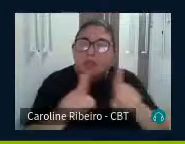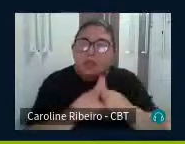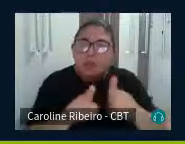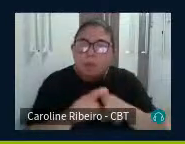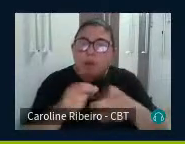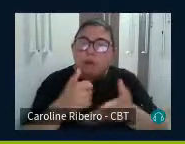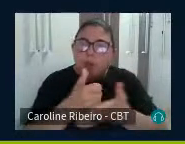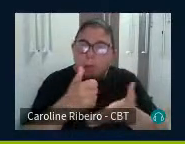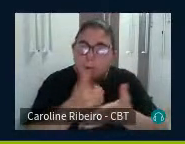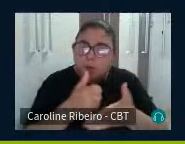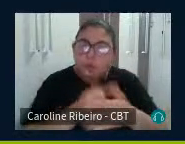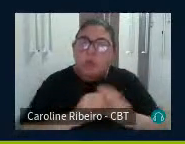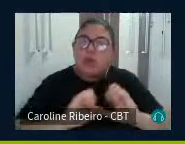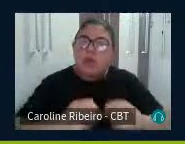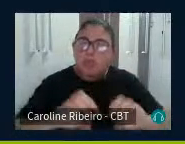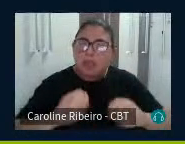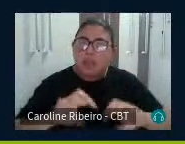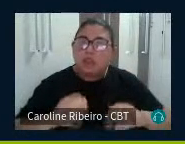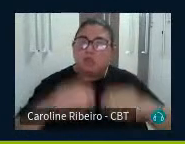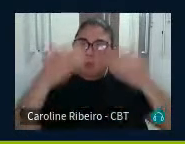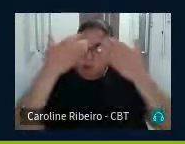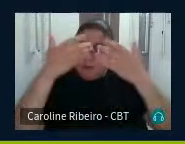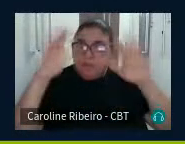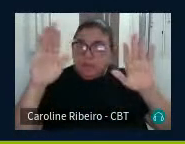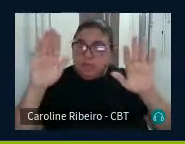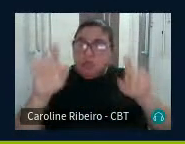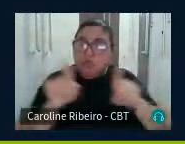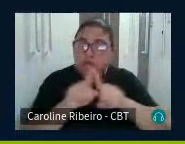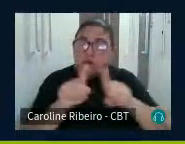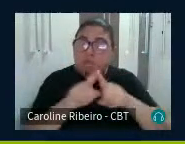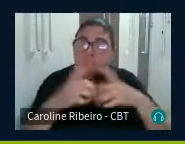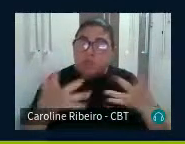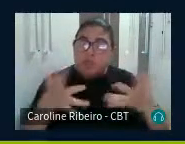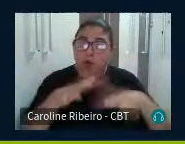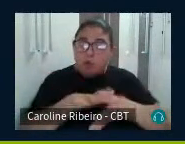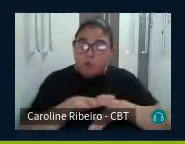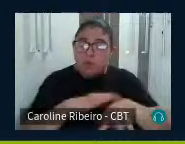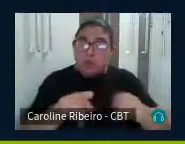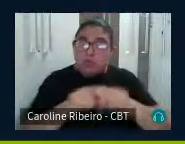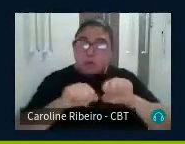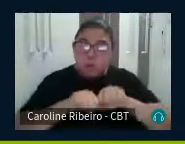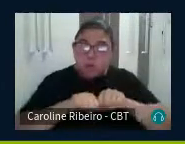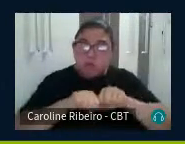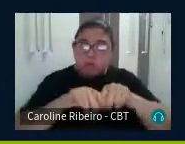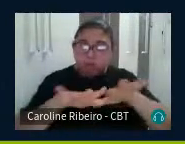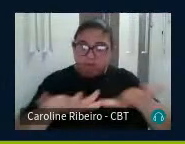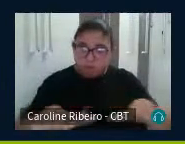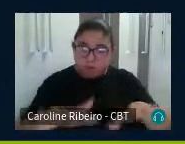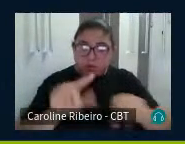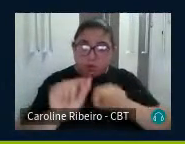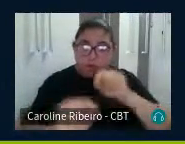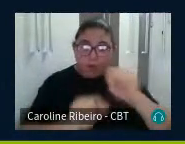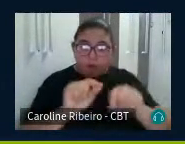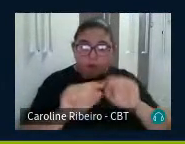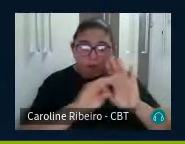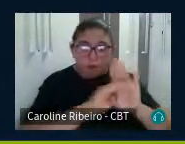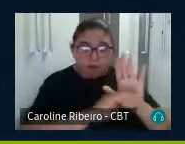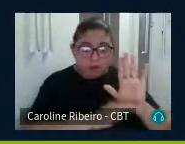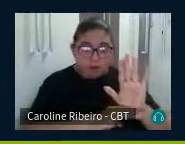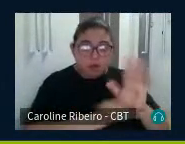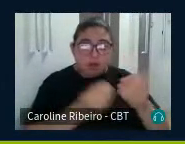educacional com essa visão inclusiva, né, difundir e programar